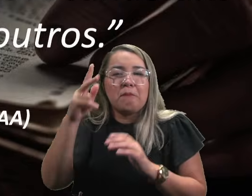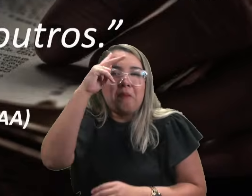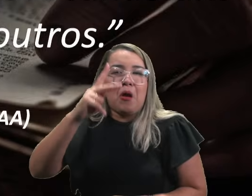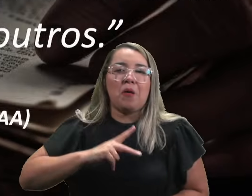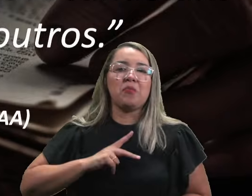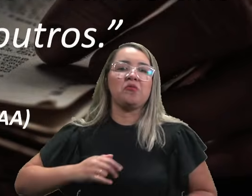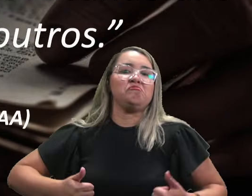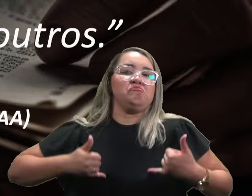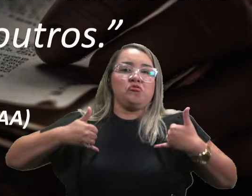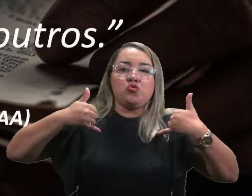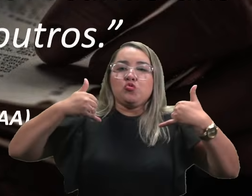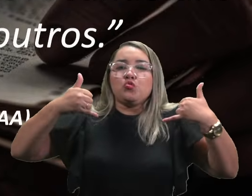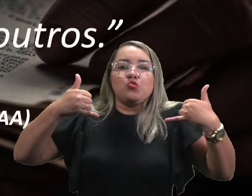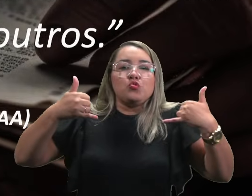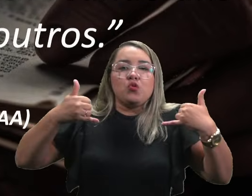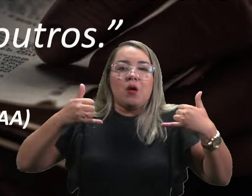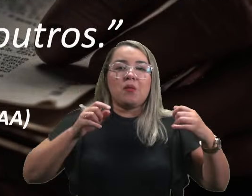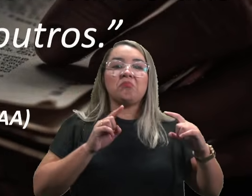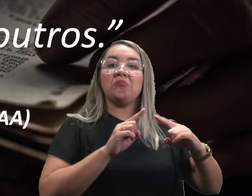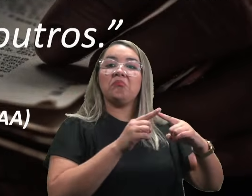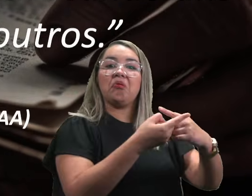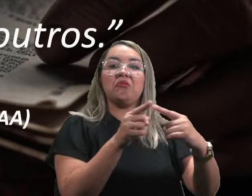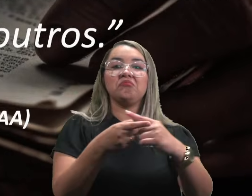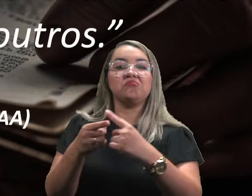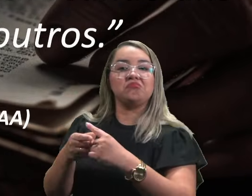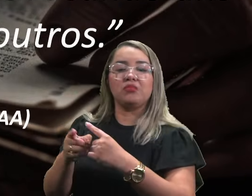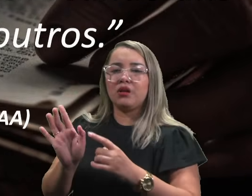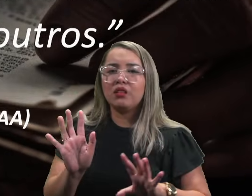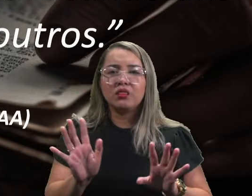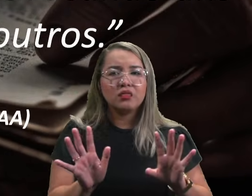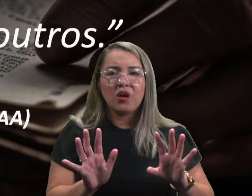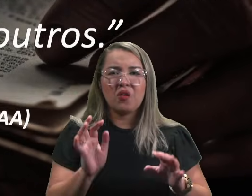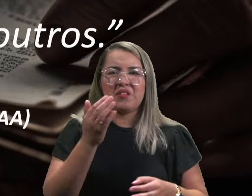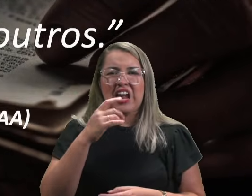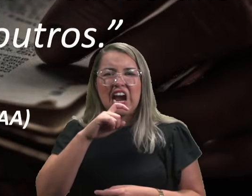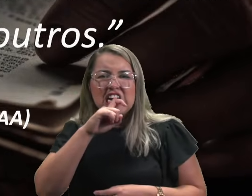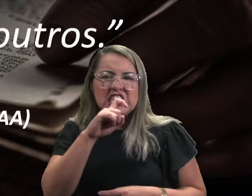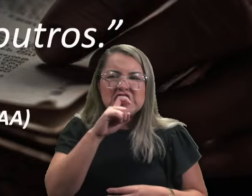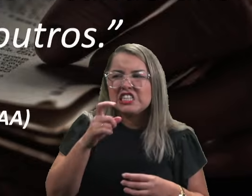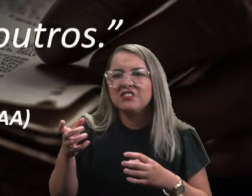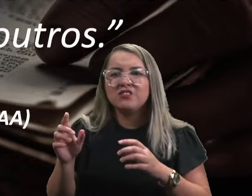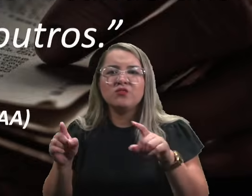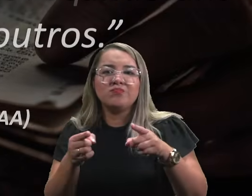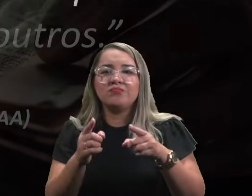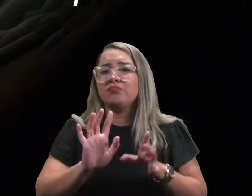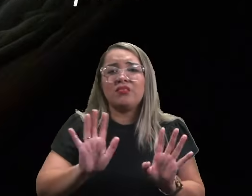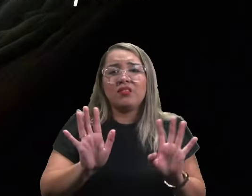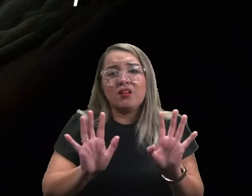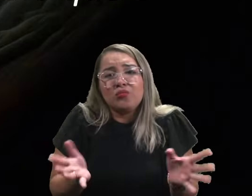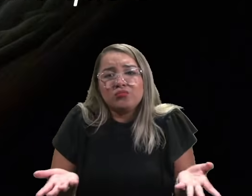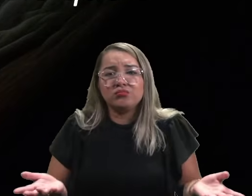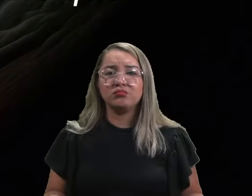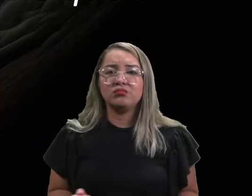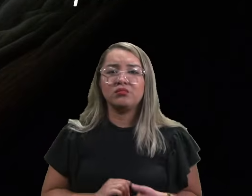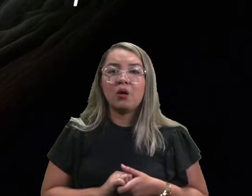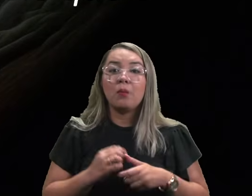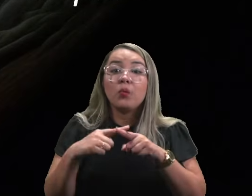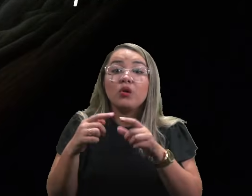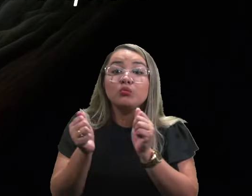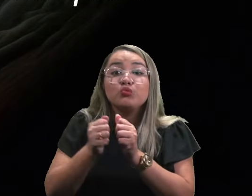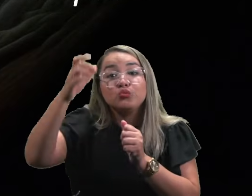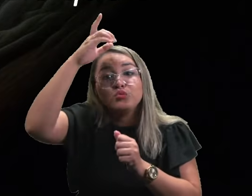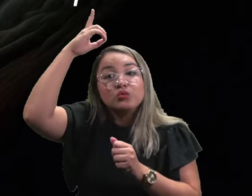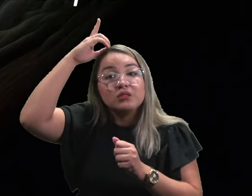vanglória, provocando uns aos outros e tendo inveja uns dos outros. Fruto do